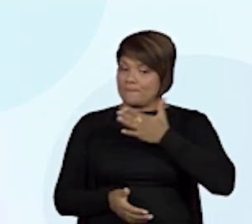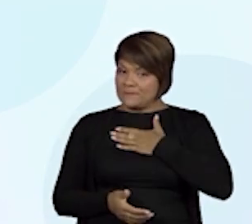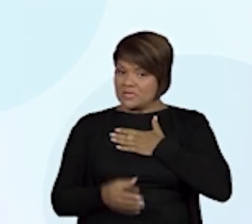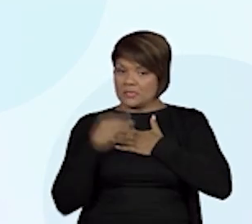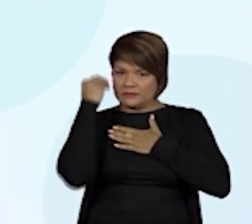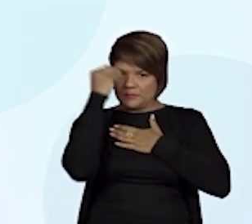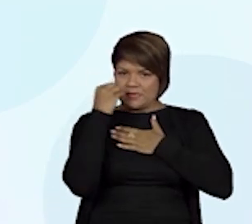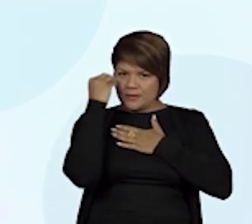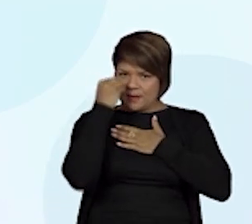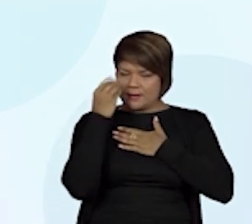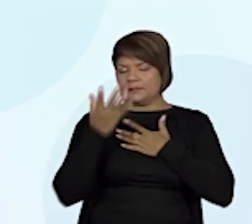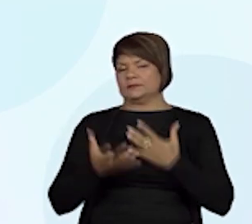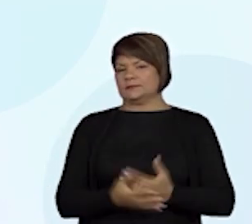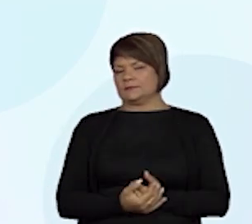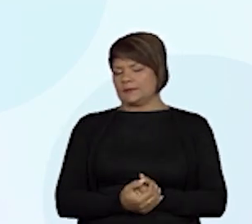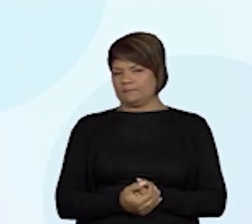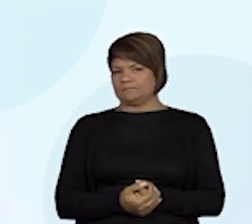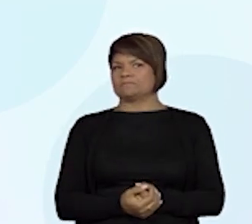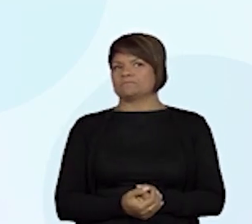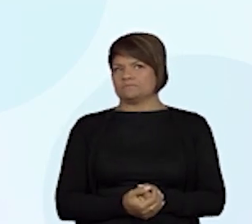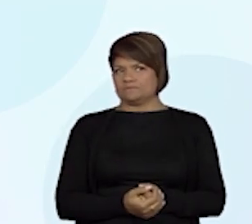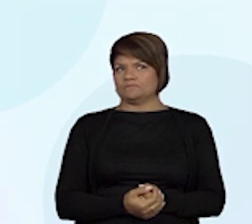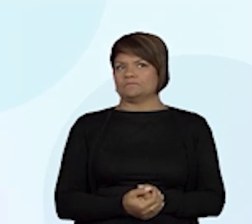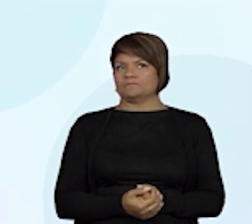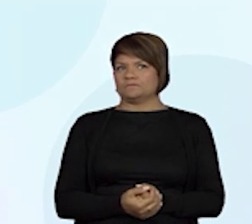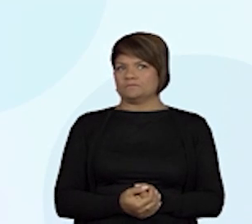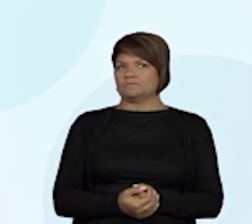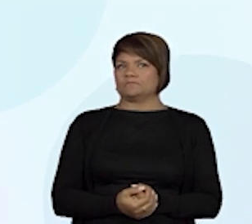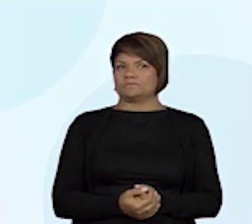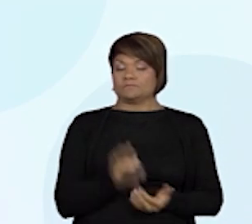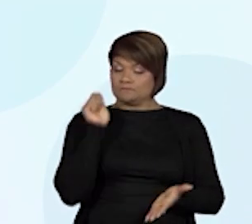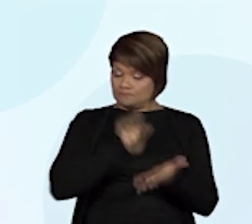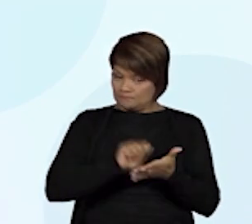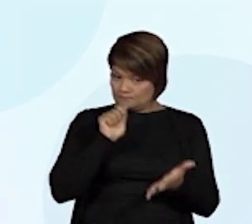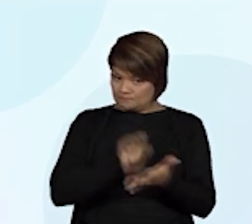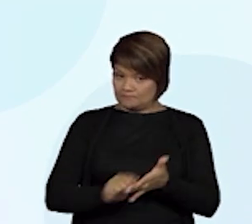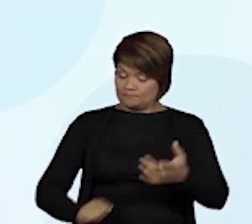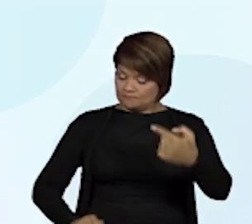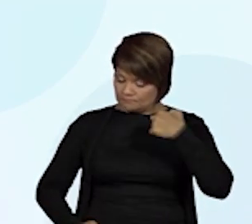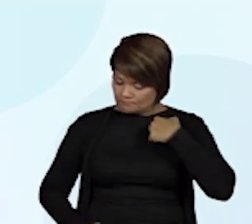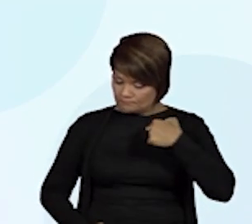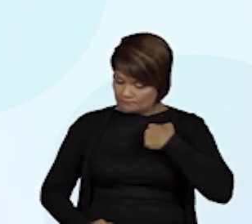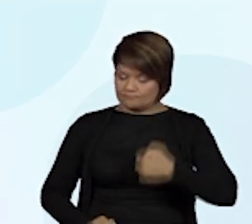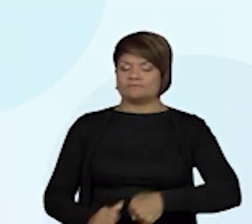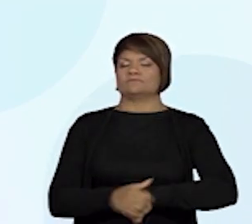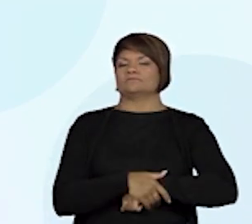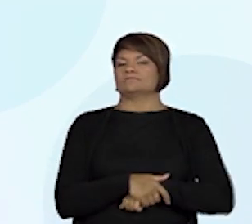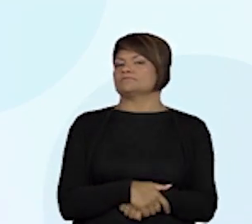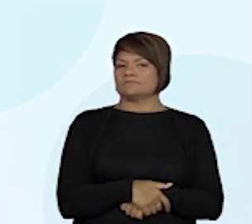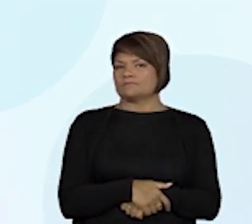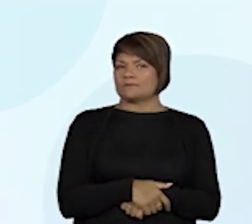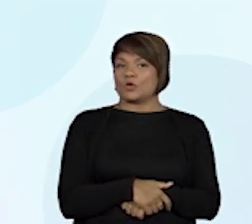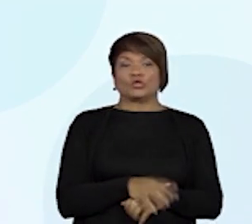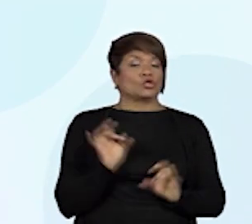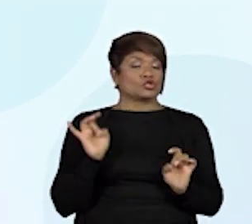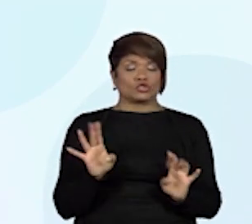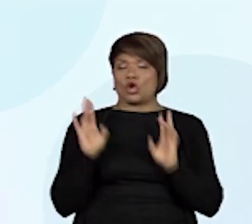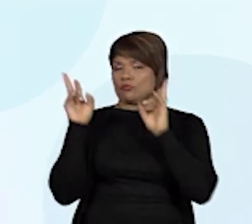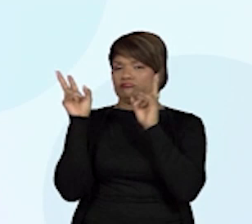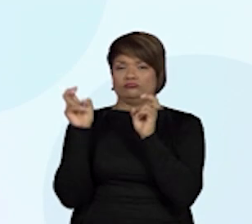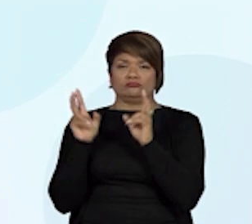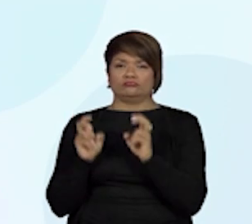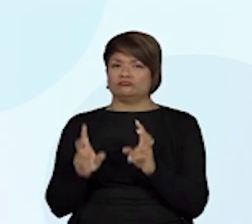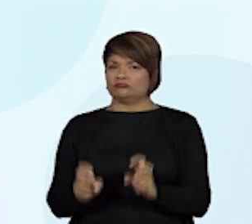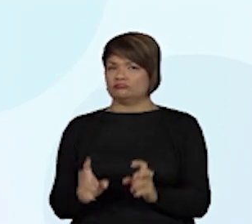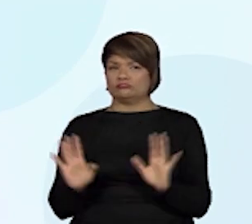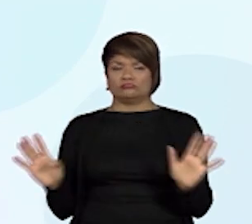isso, a parte do estou escrevendo. Isso. Então, é só olhar o texto mais